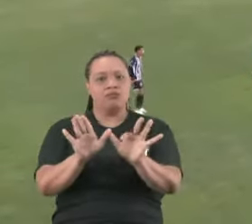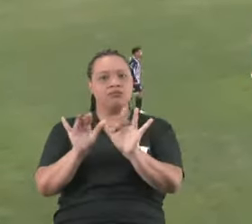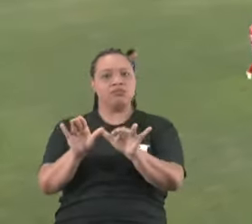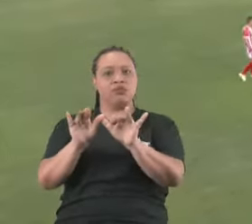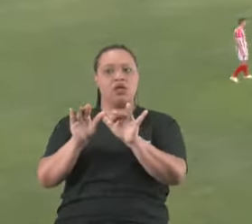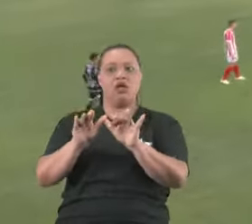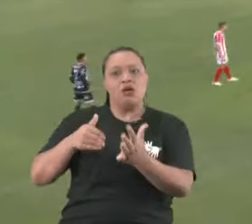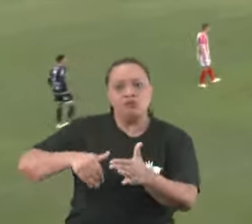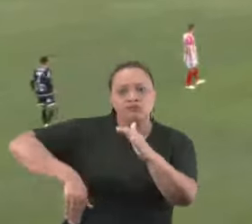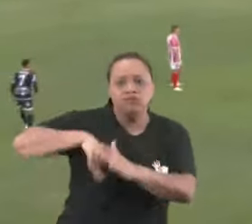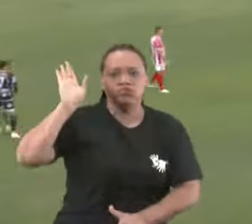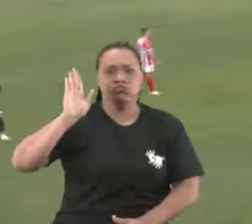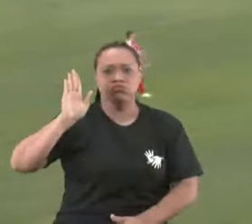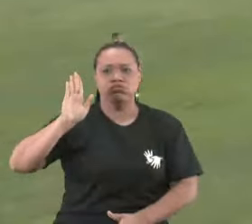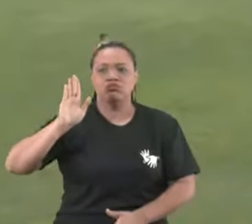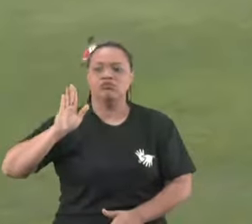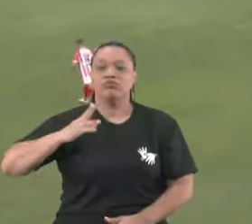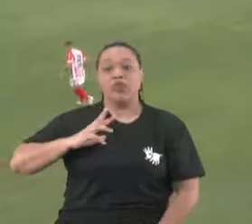Paulinho.